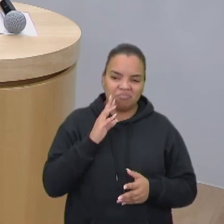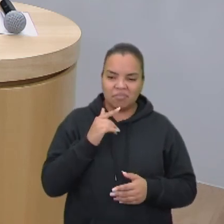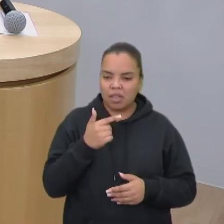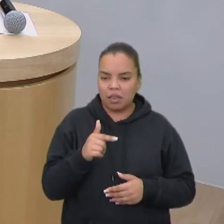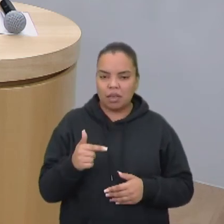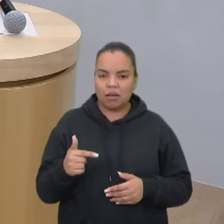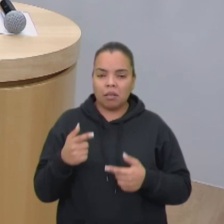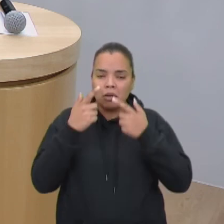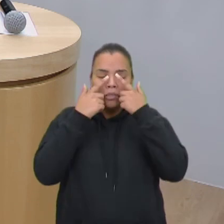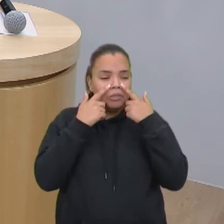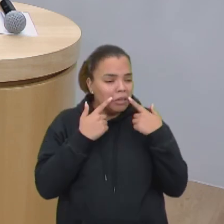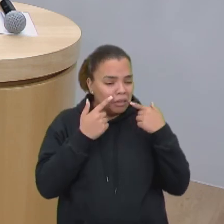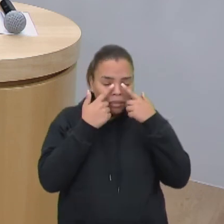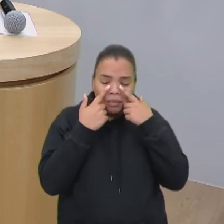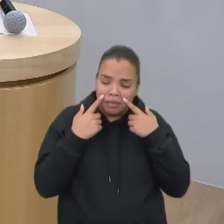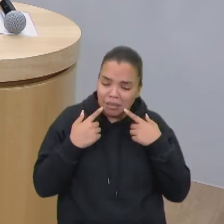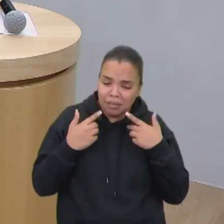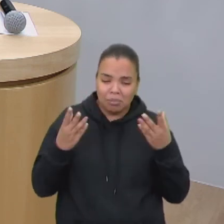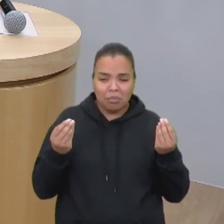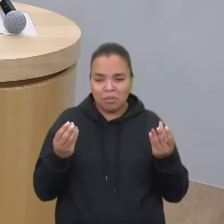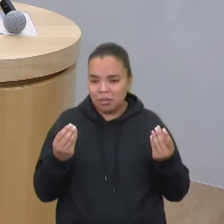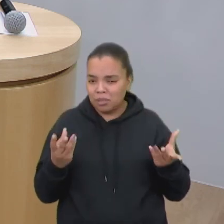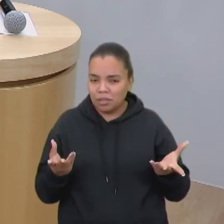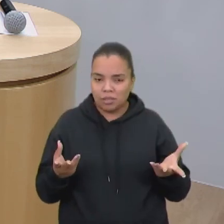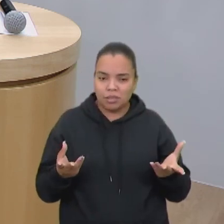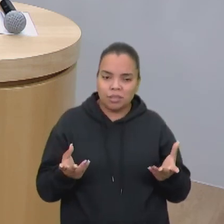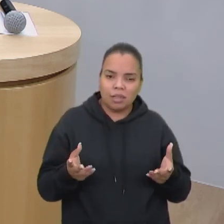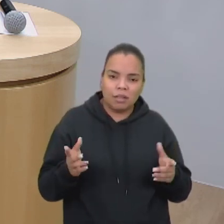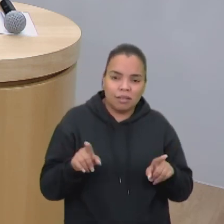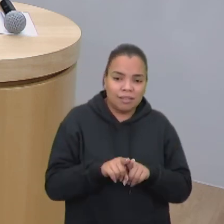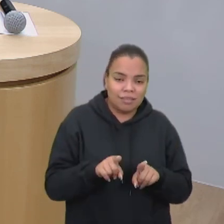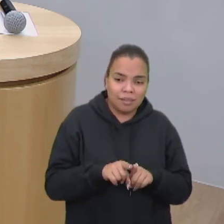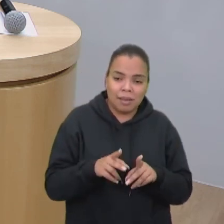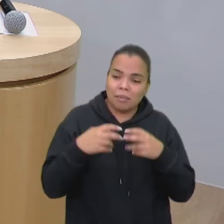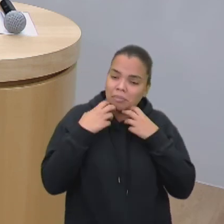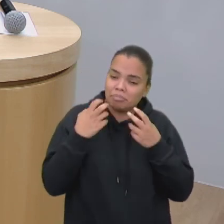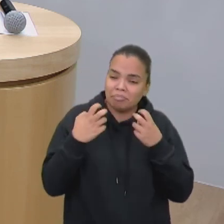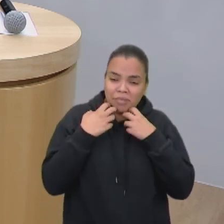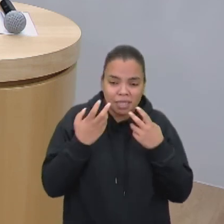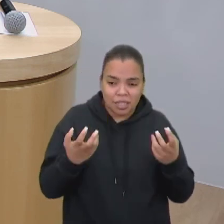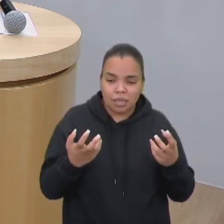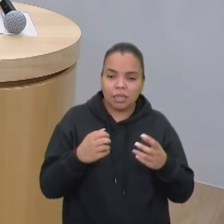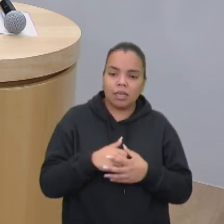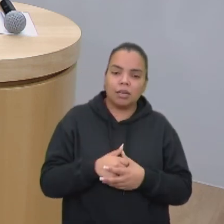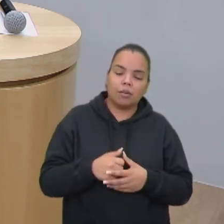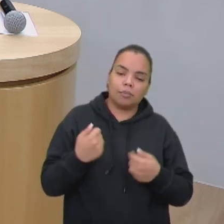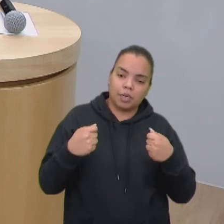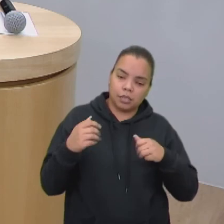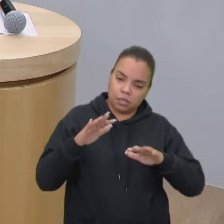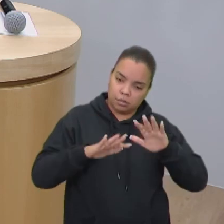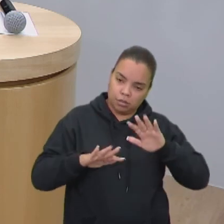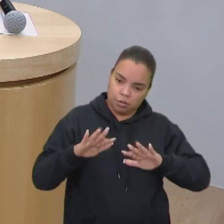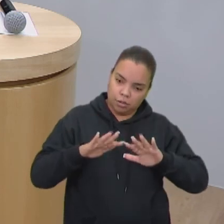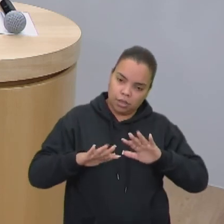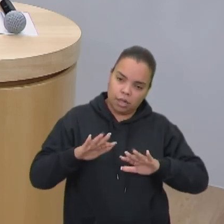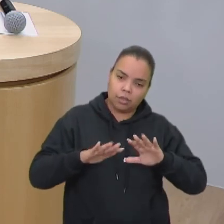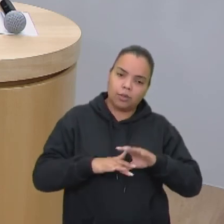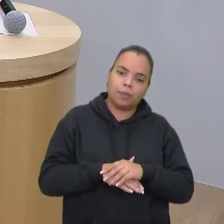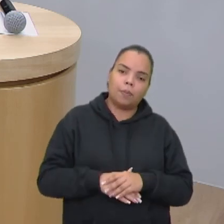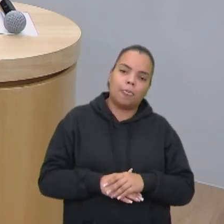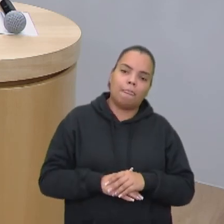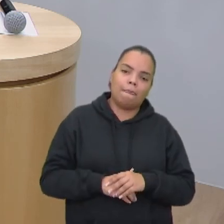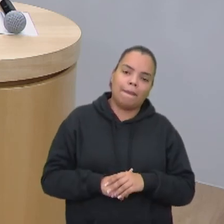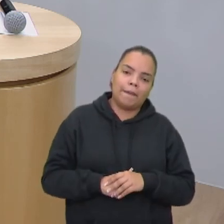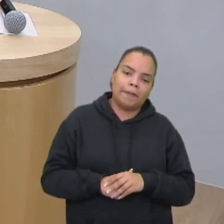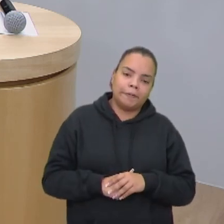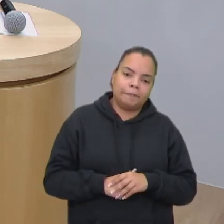Ou chorando, né? Ou chorando demais. Também não dá. Tem que ou gritando demais. Então tem tudo isso. Que tem que se